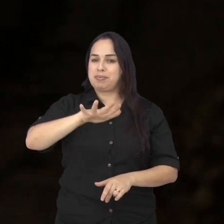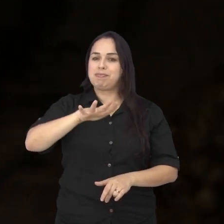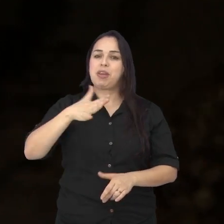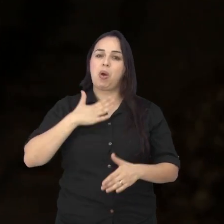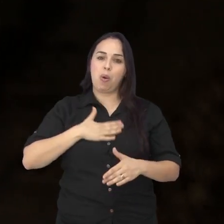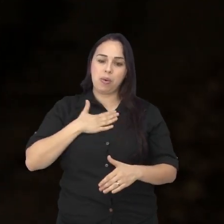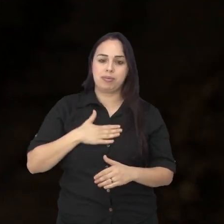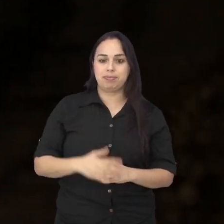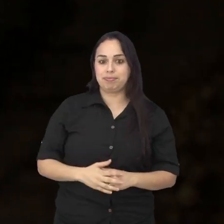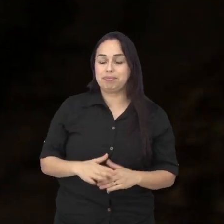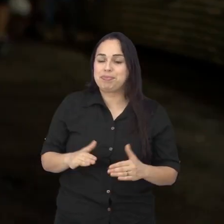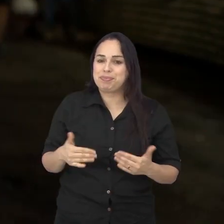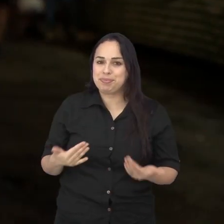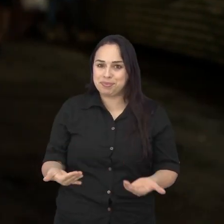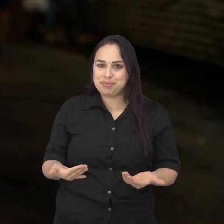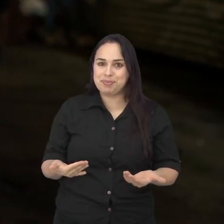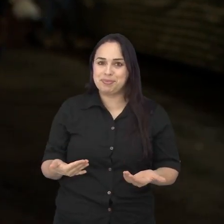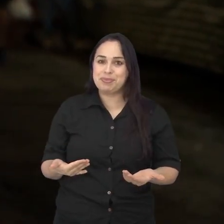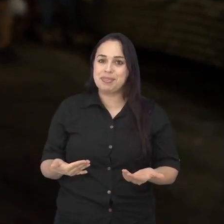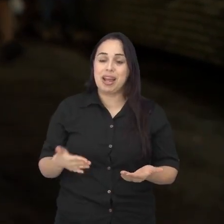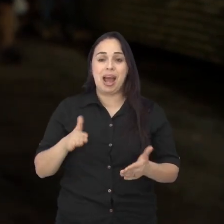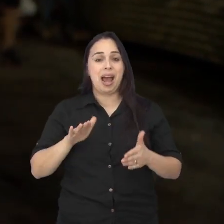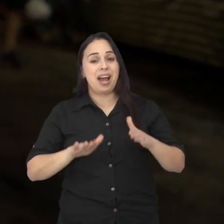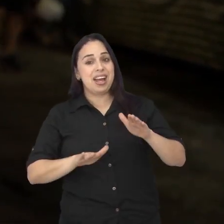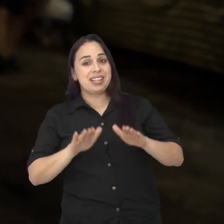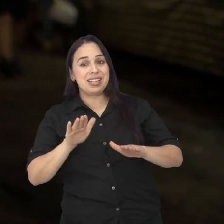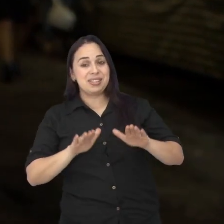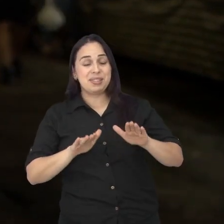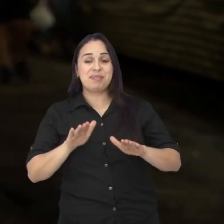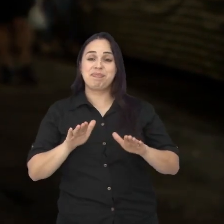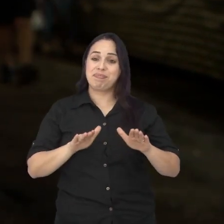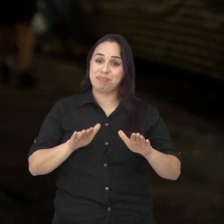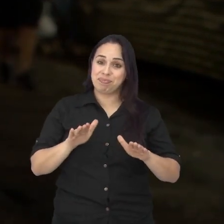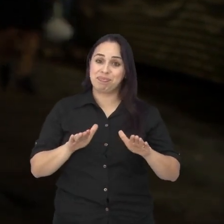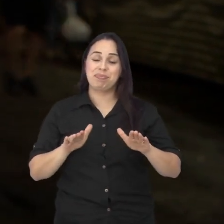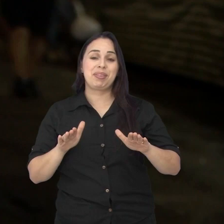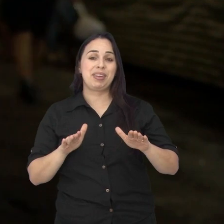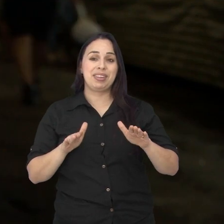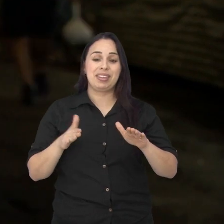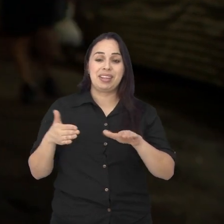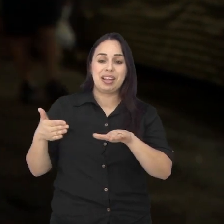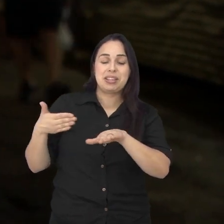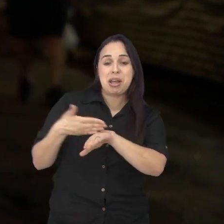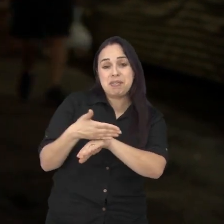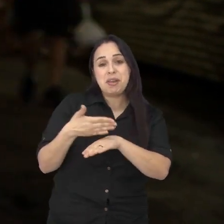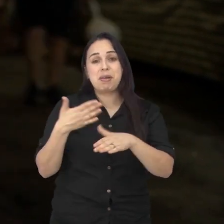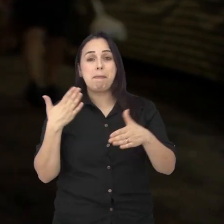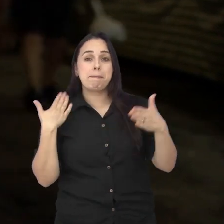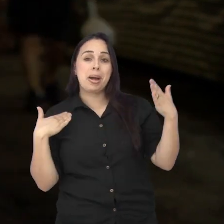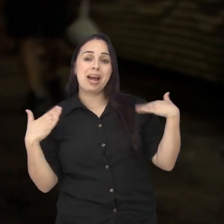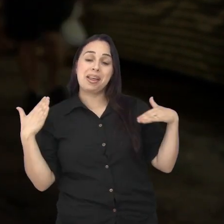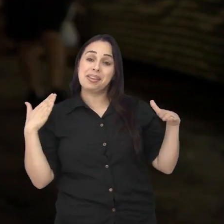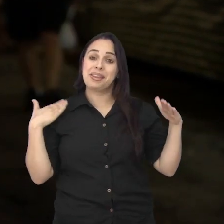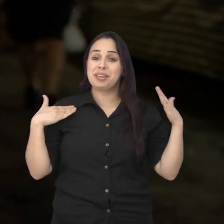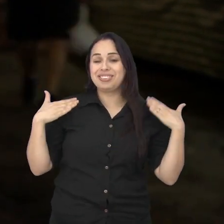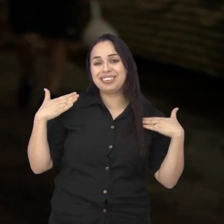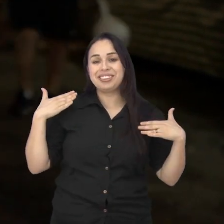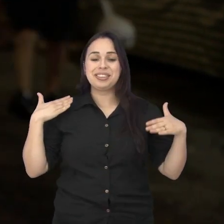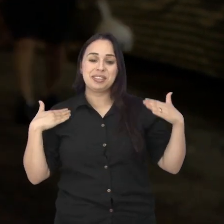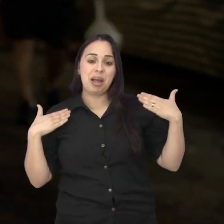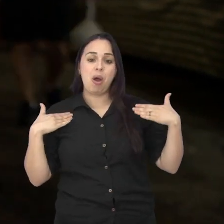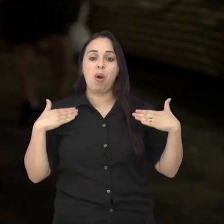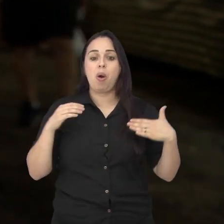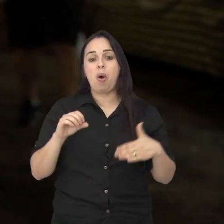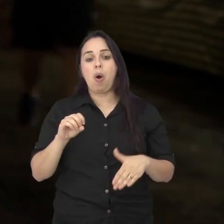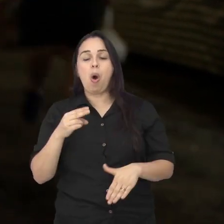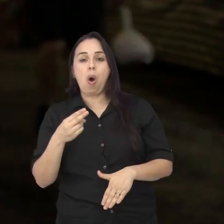de todas as idades. Então, às vezes a gente vem dar uma passeadinha,